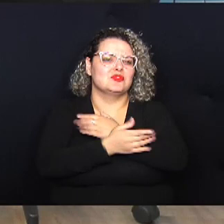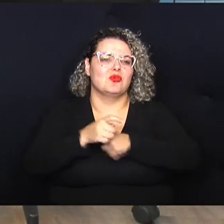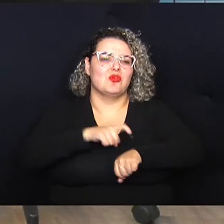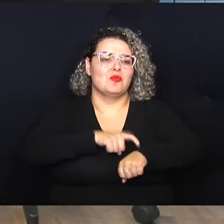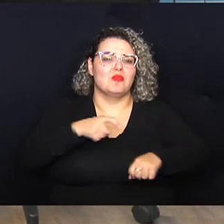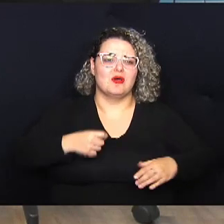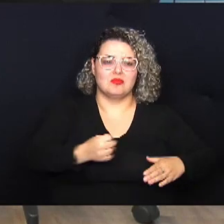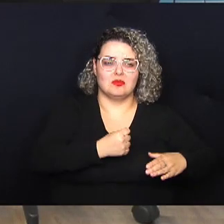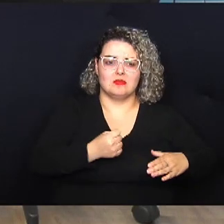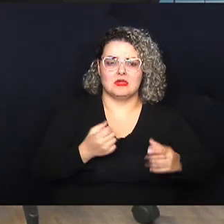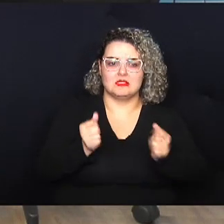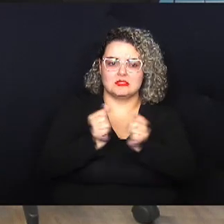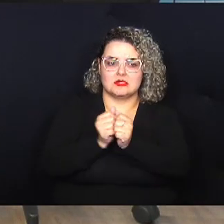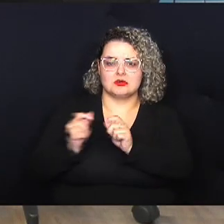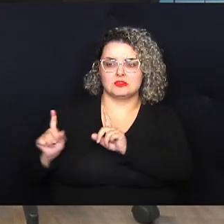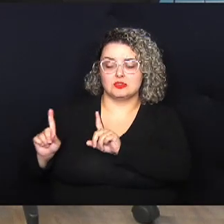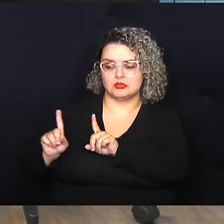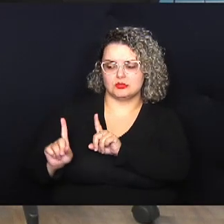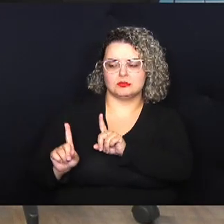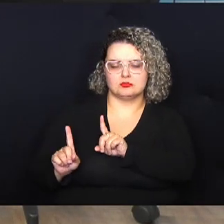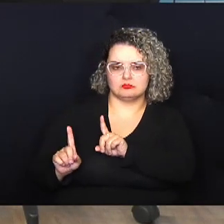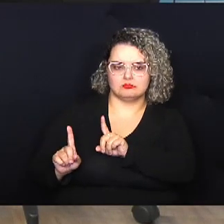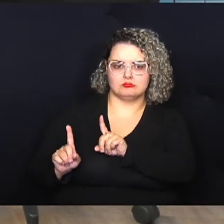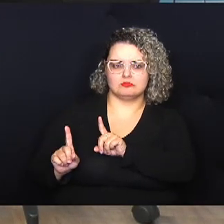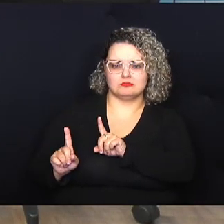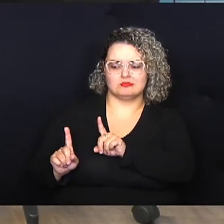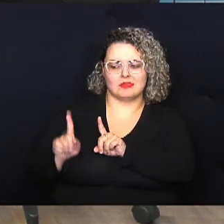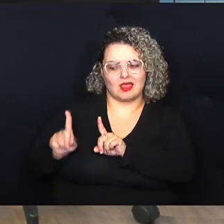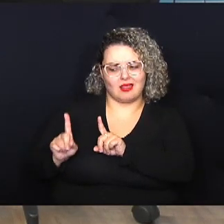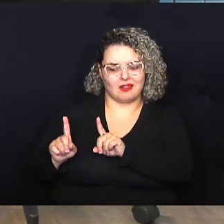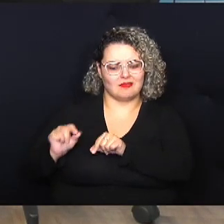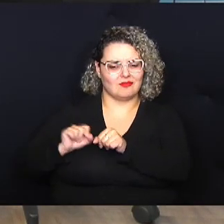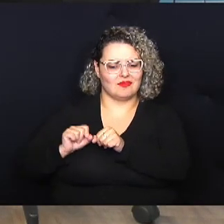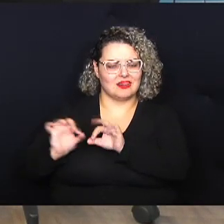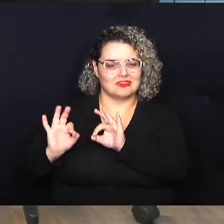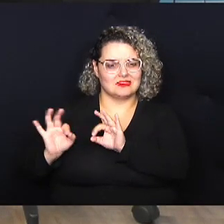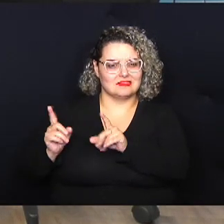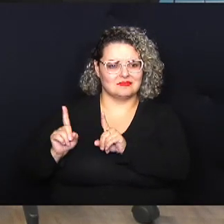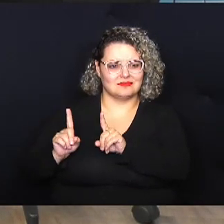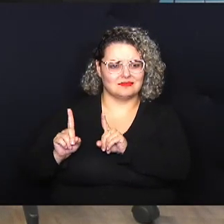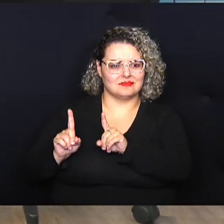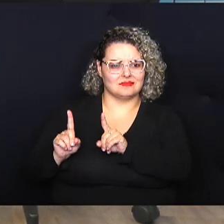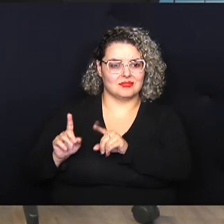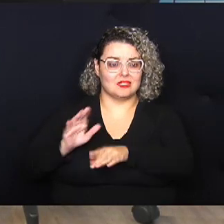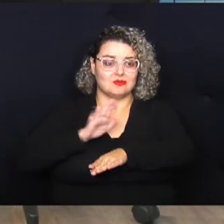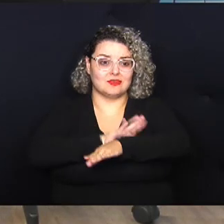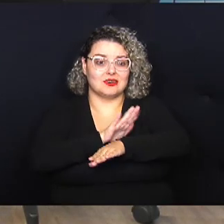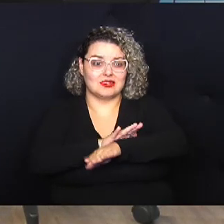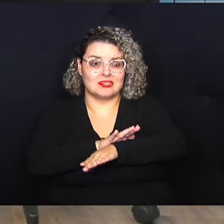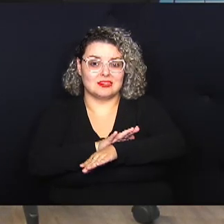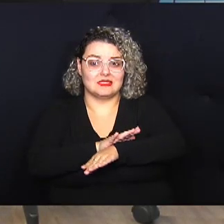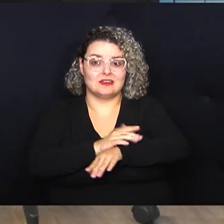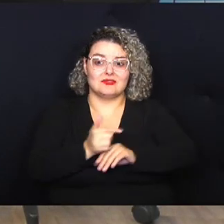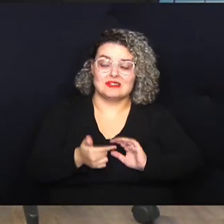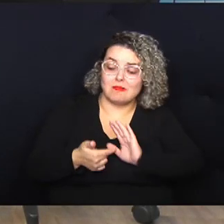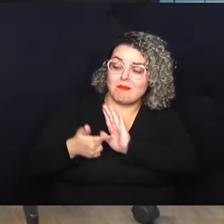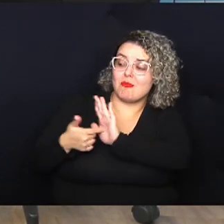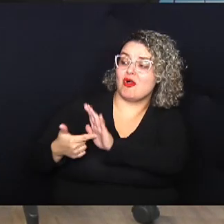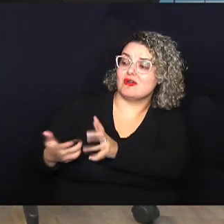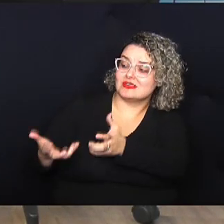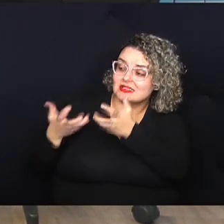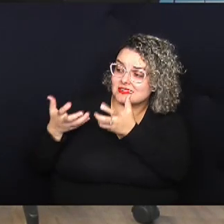está do meu lado, ponto. Poxa, ele não te ajuda porque ele está esperando que você sinalize que você